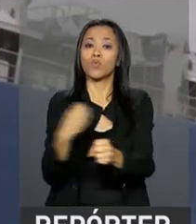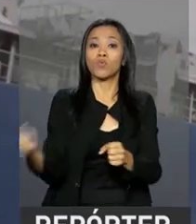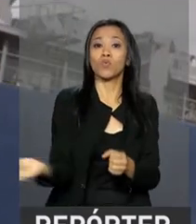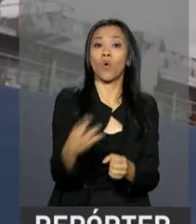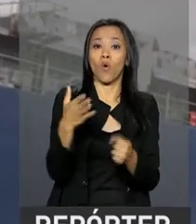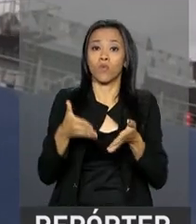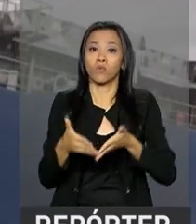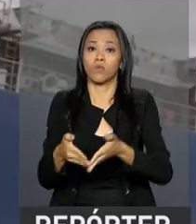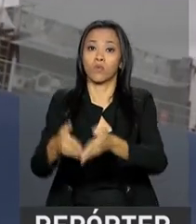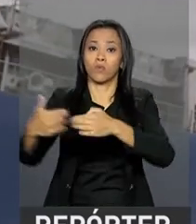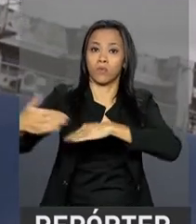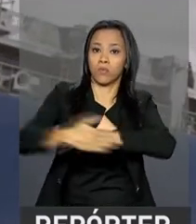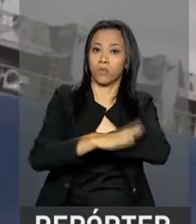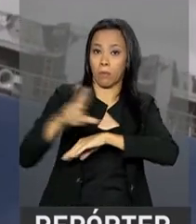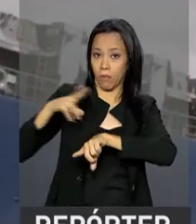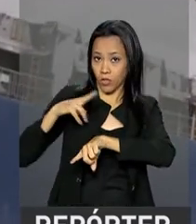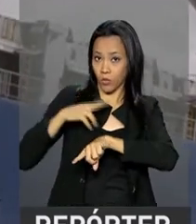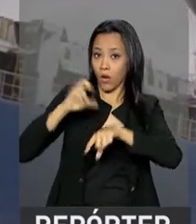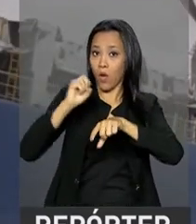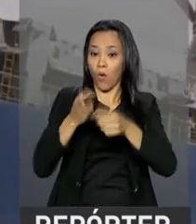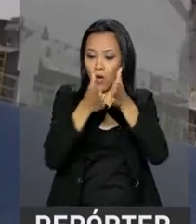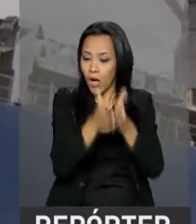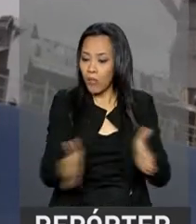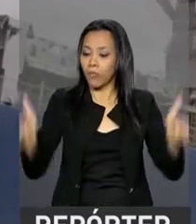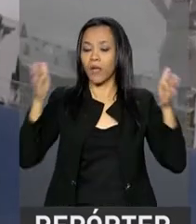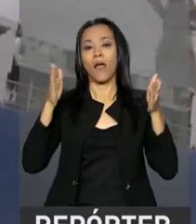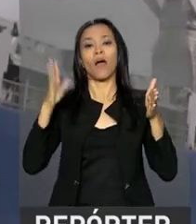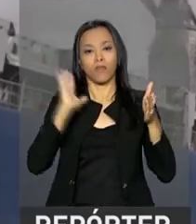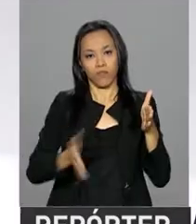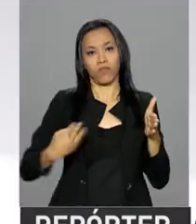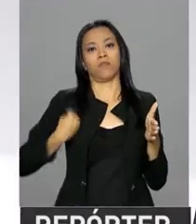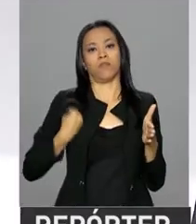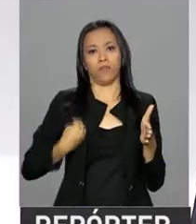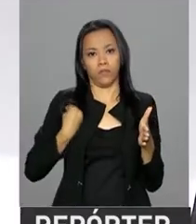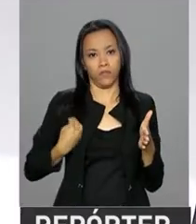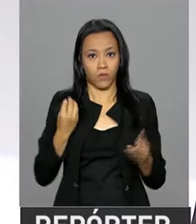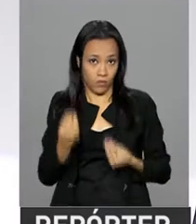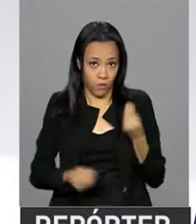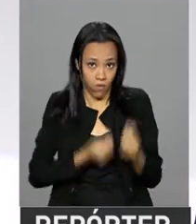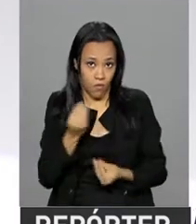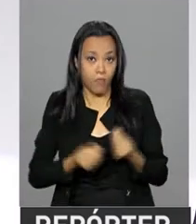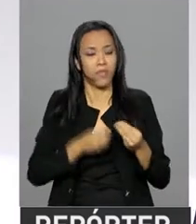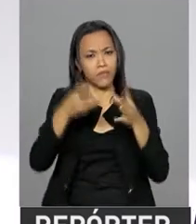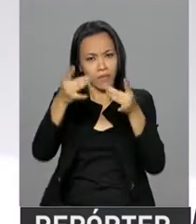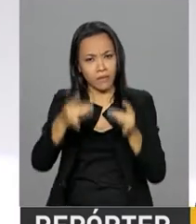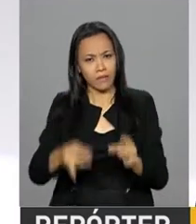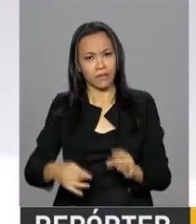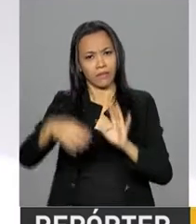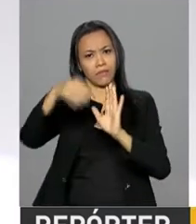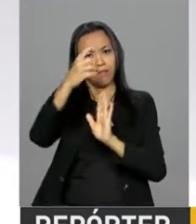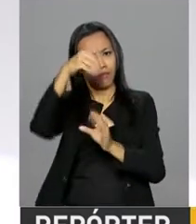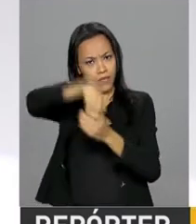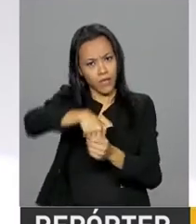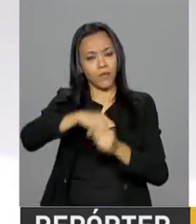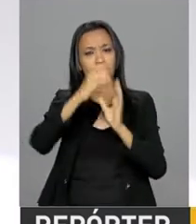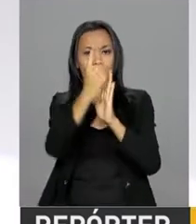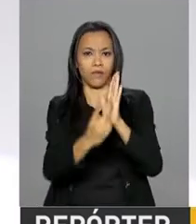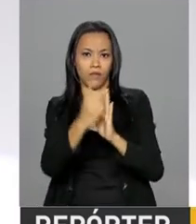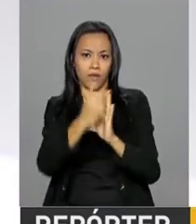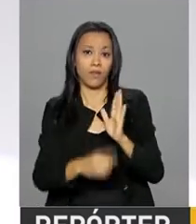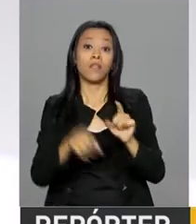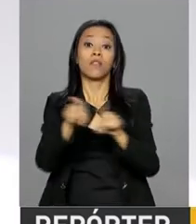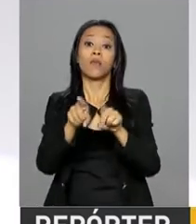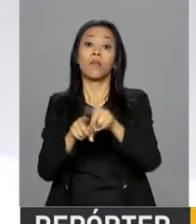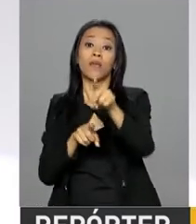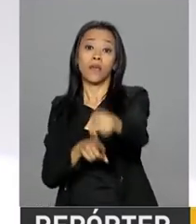privados ou ampliação dos que já existem segundo o governo o decreto a linha o setor